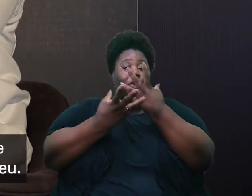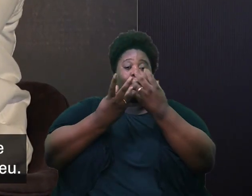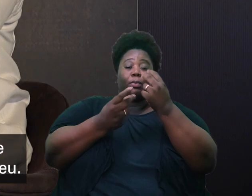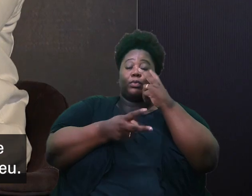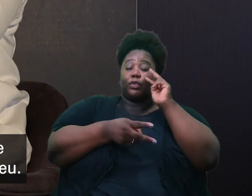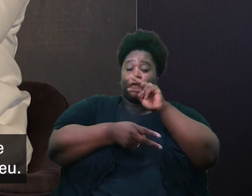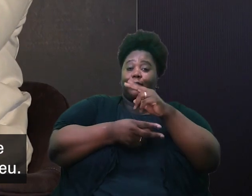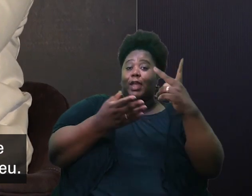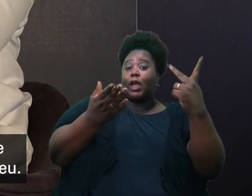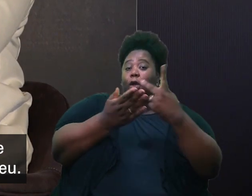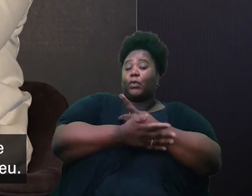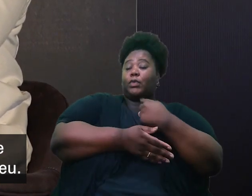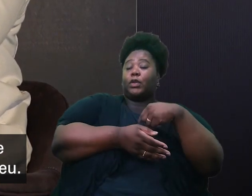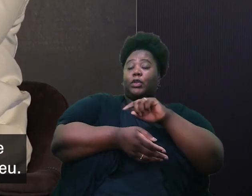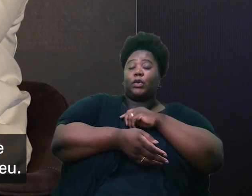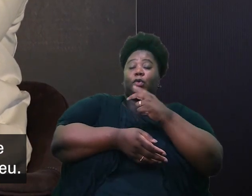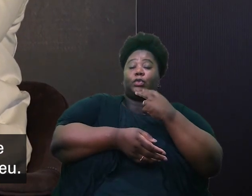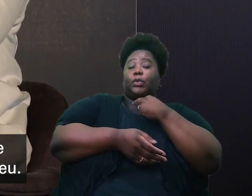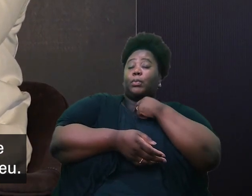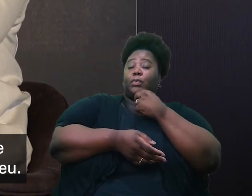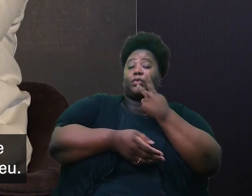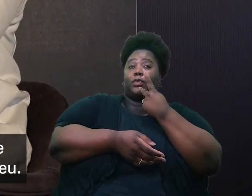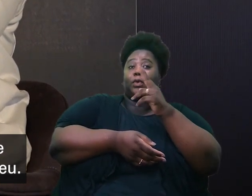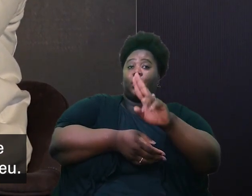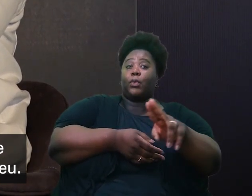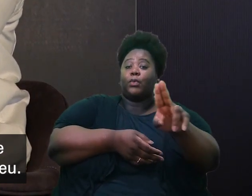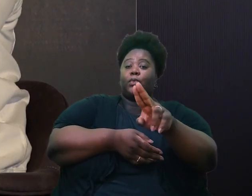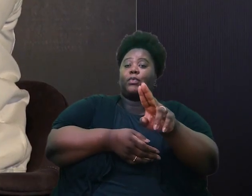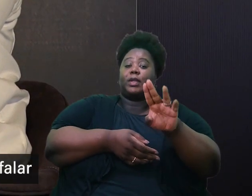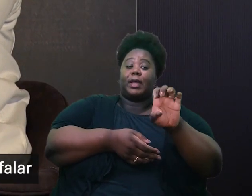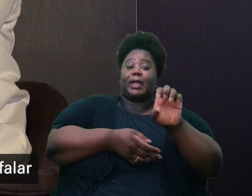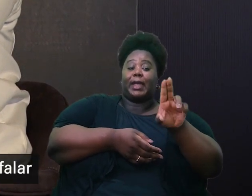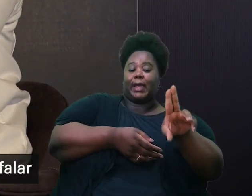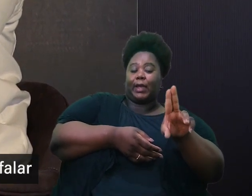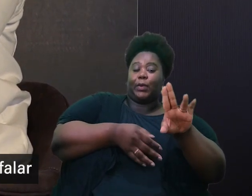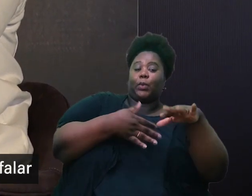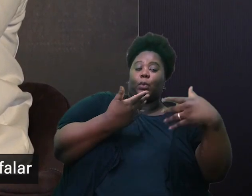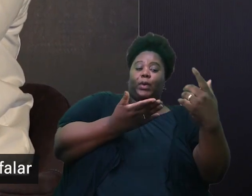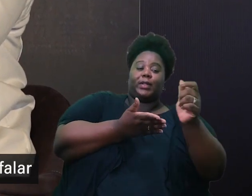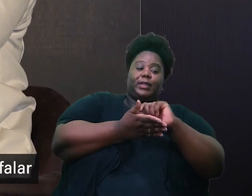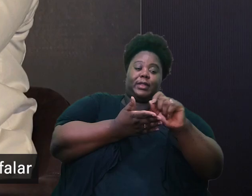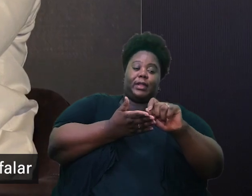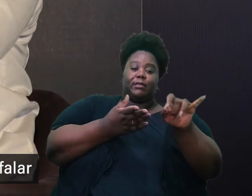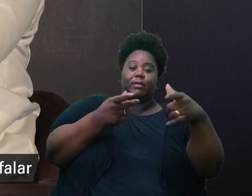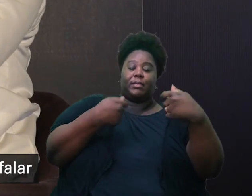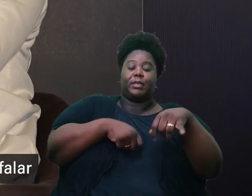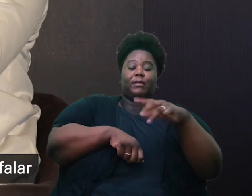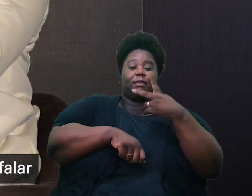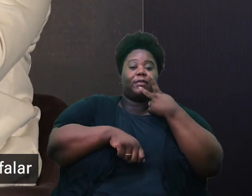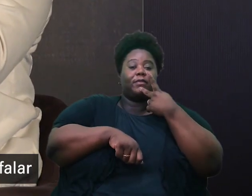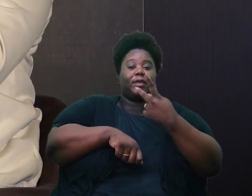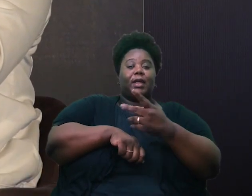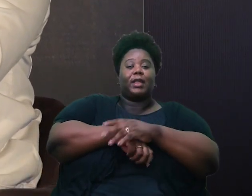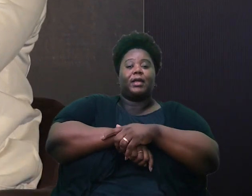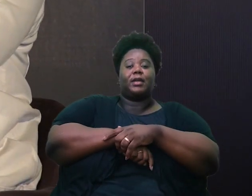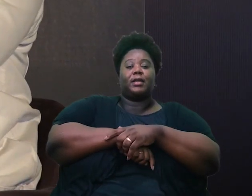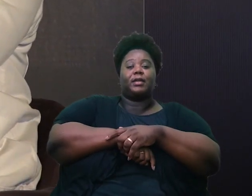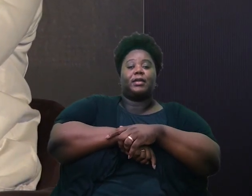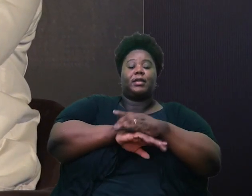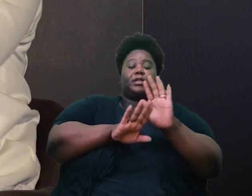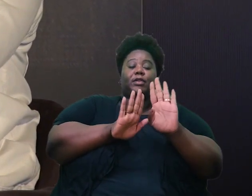acontecer. A gente não podia nem sequer usar o pronome eu quando escrevia, a gente tinha que falar